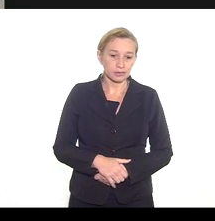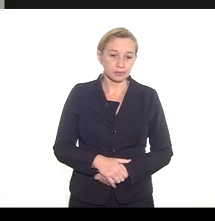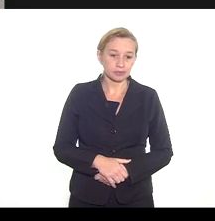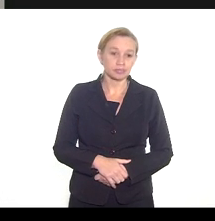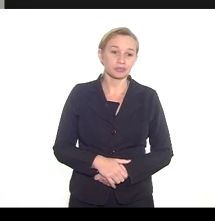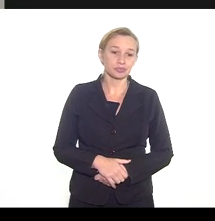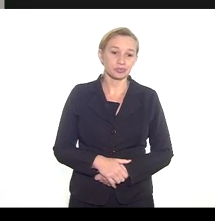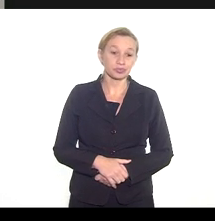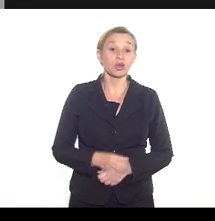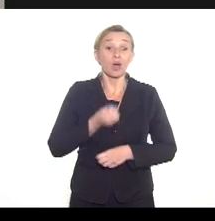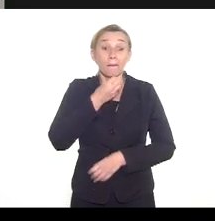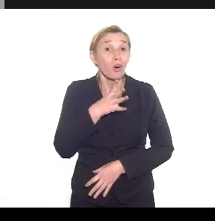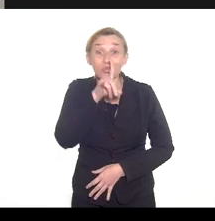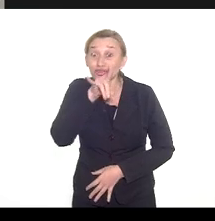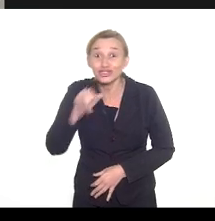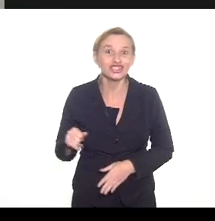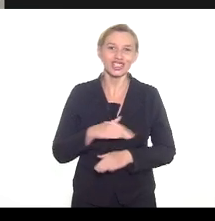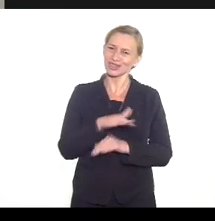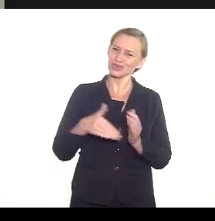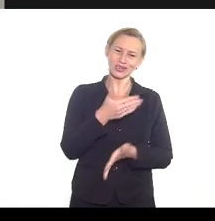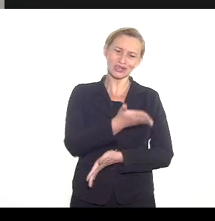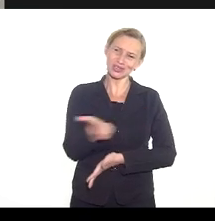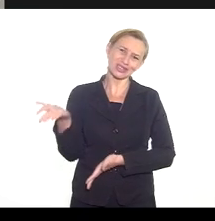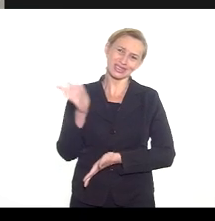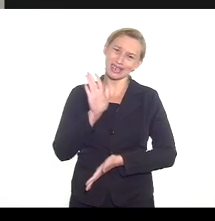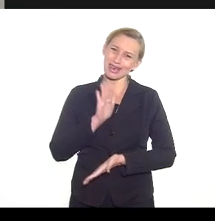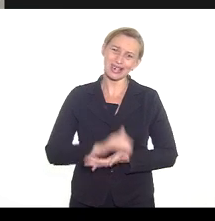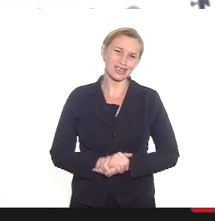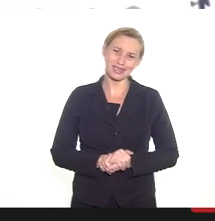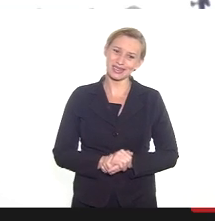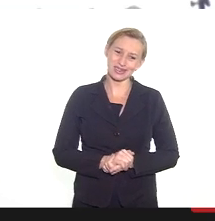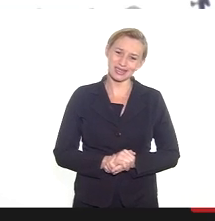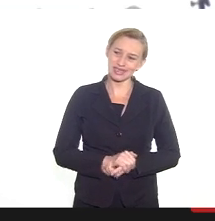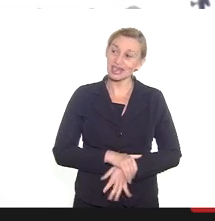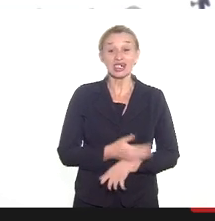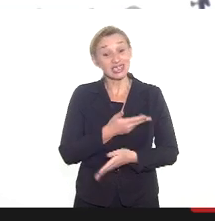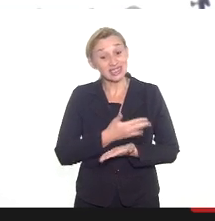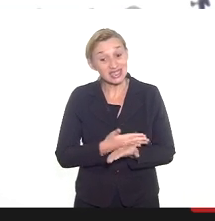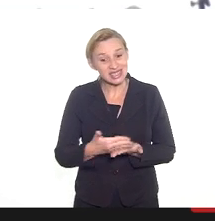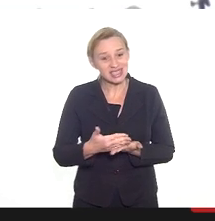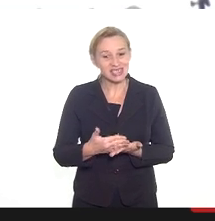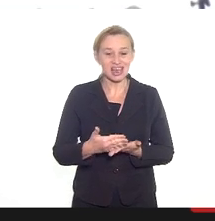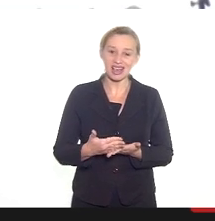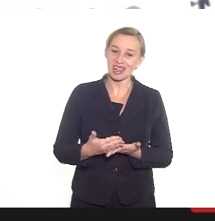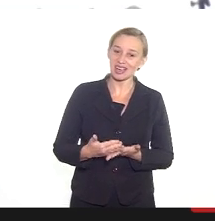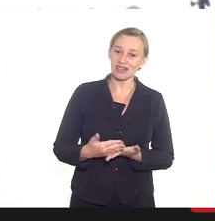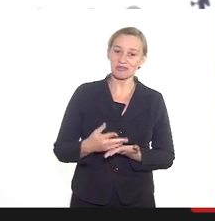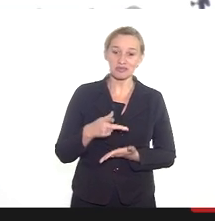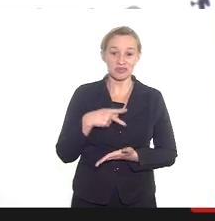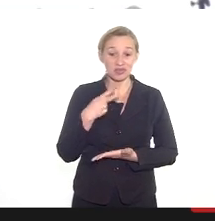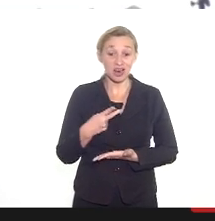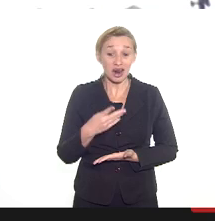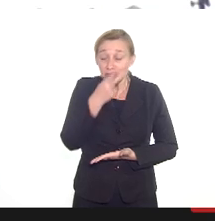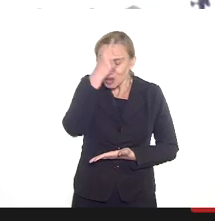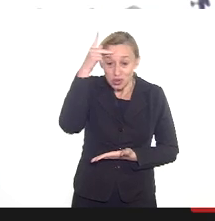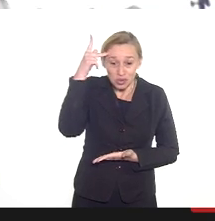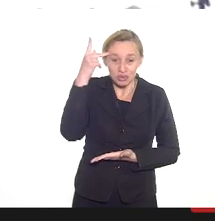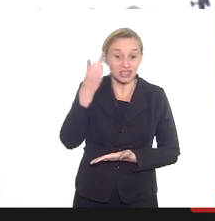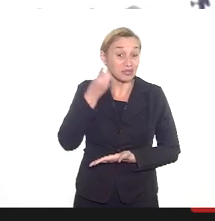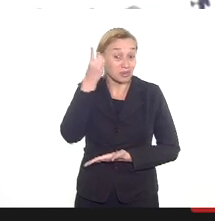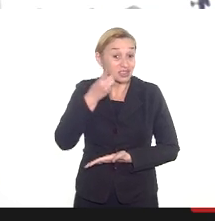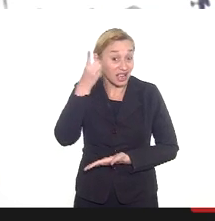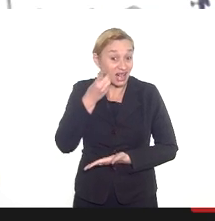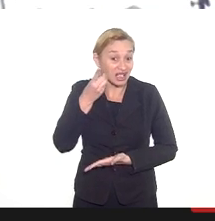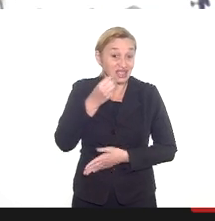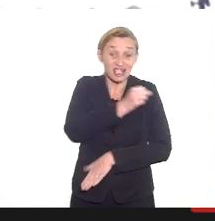Pronto. Bom dia a todas e a todos. Eu vou iniciar minha saudação na pessoa da